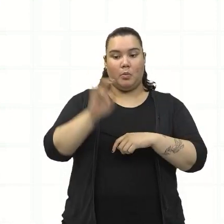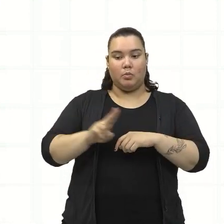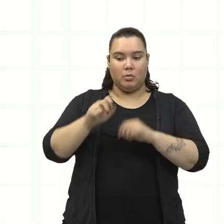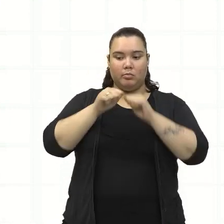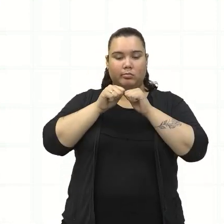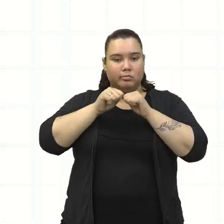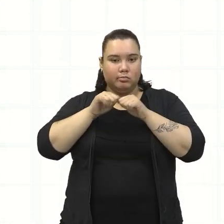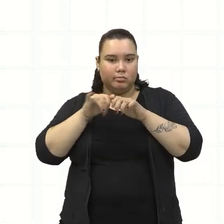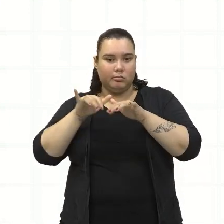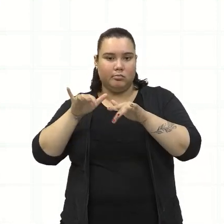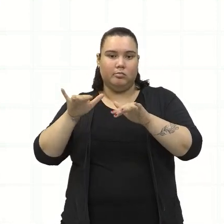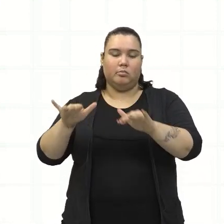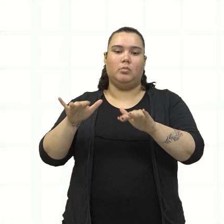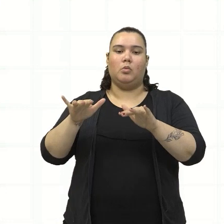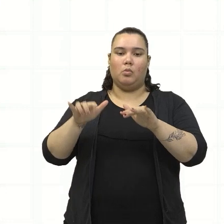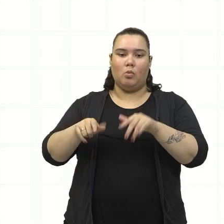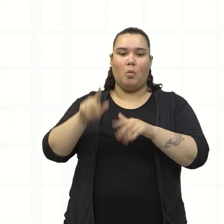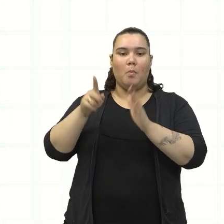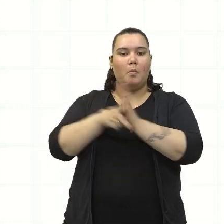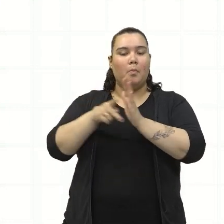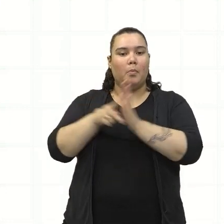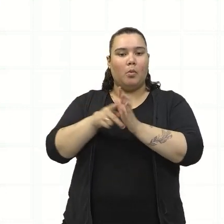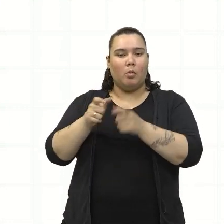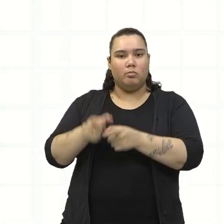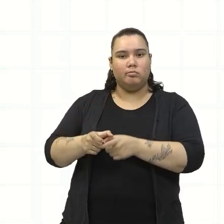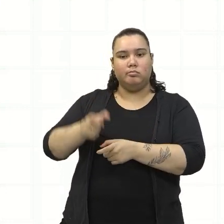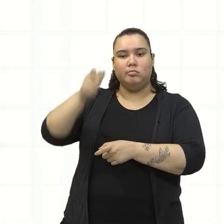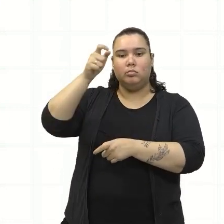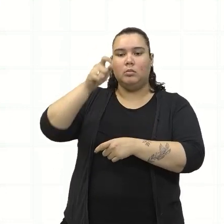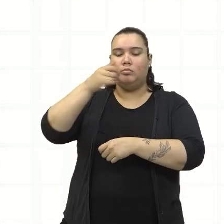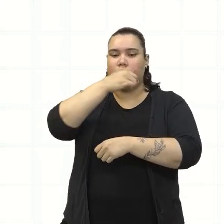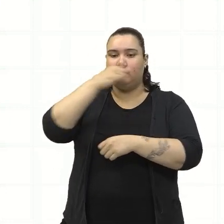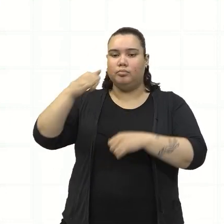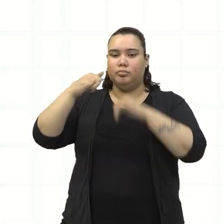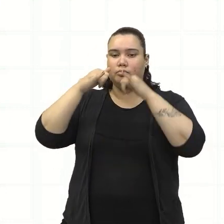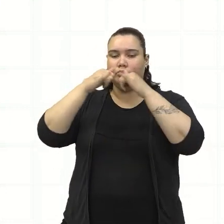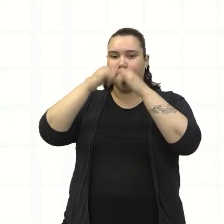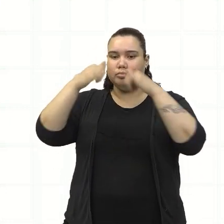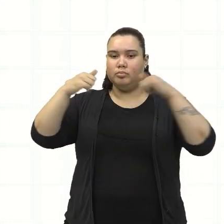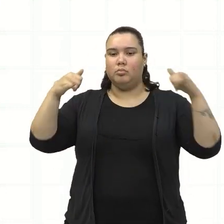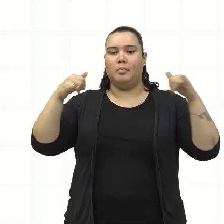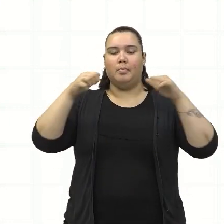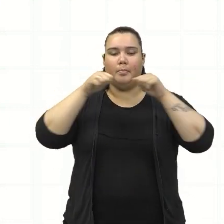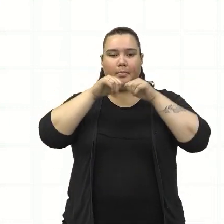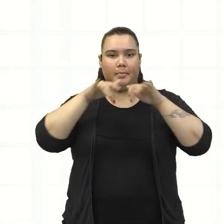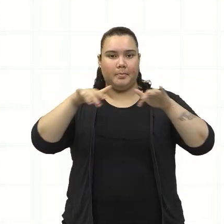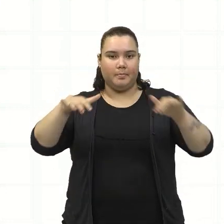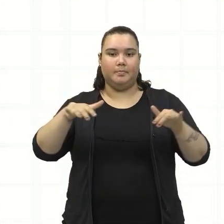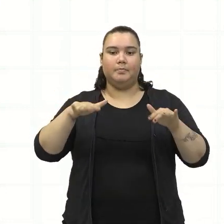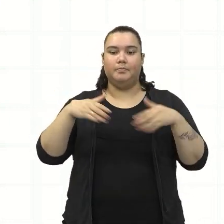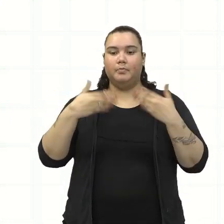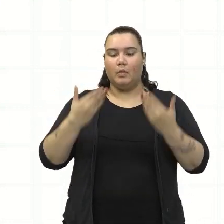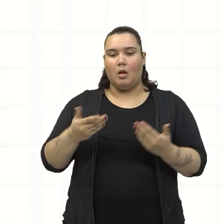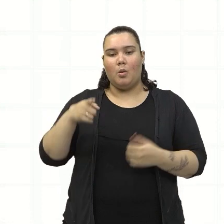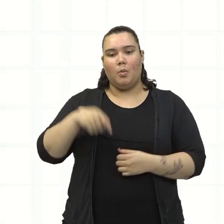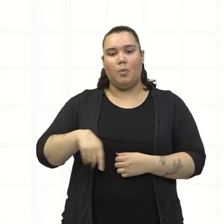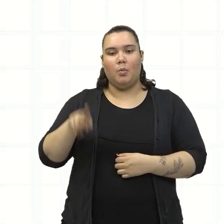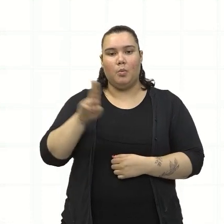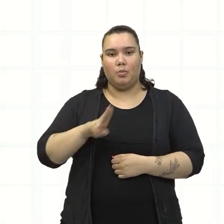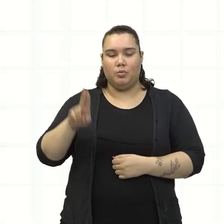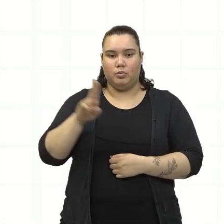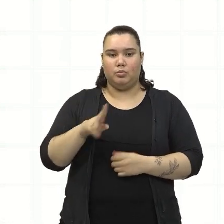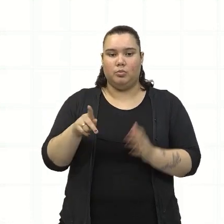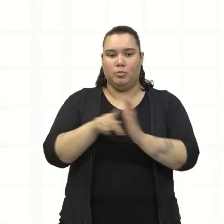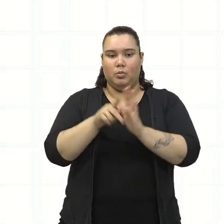ser distribuída ali para a rede elétrica, certo? Então, basicamente, a gente observa ali o funcionamento, né,